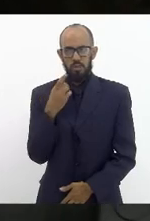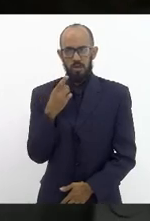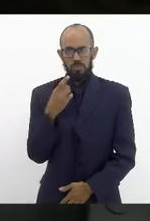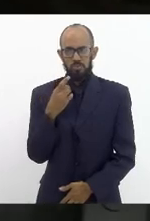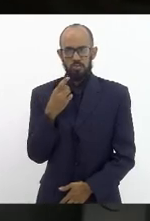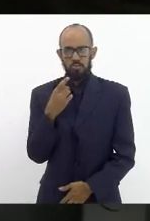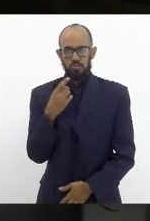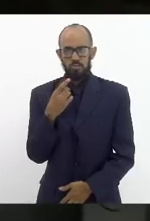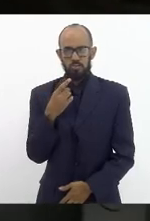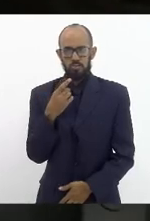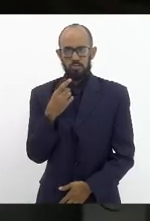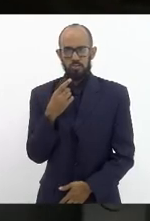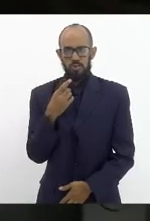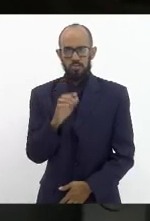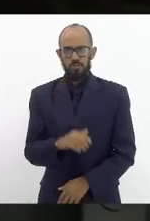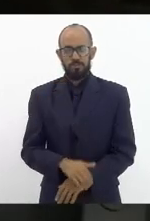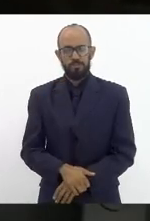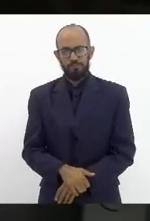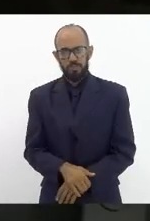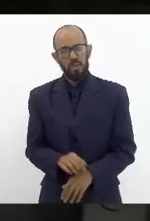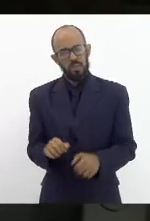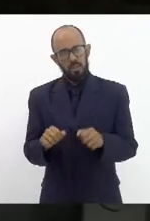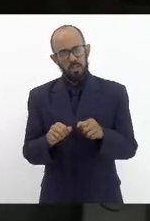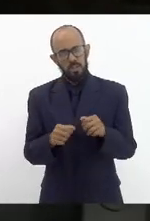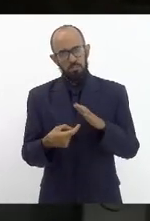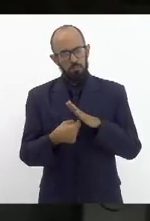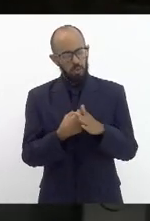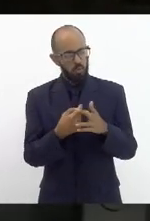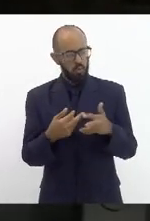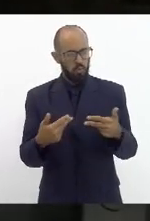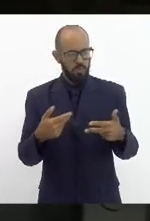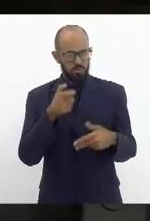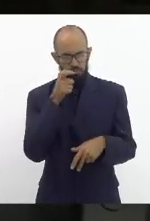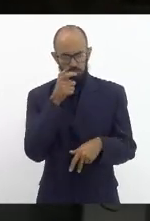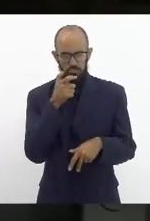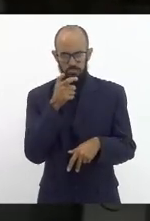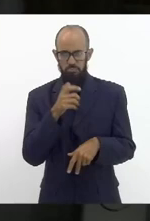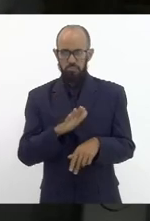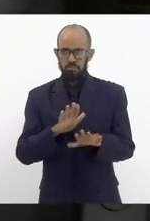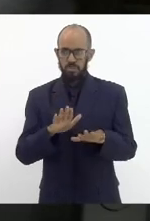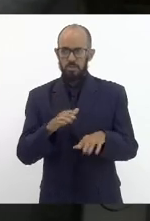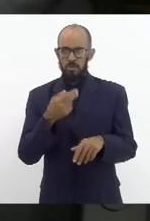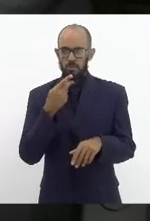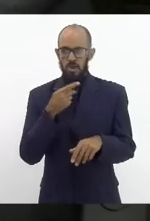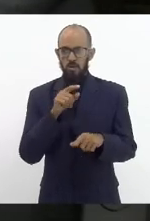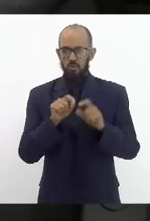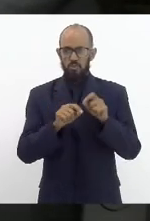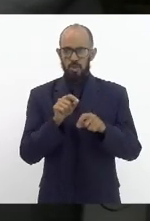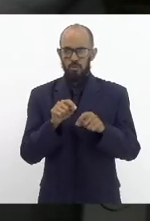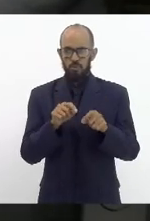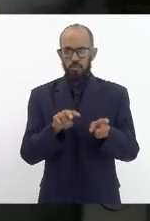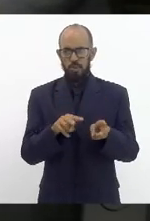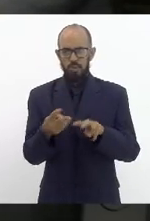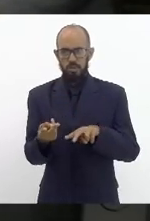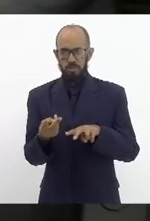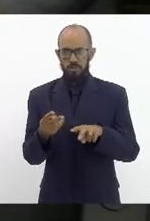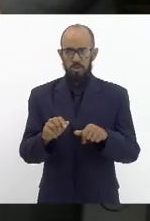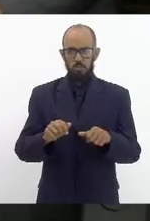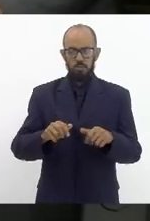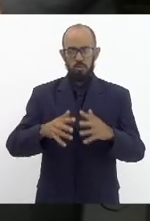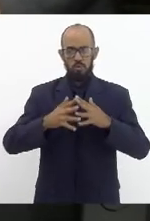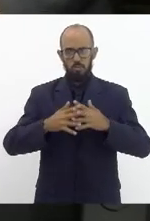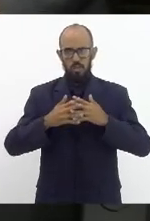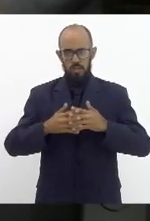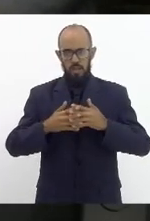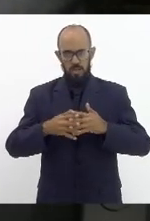o presidente, fez algumas perguntas interessantes. Então, eu digo que foi uma transição muito turbulenta, vocês